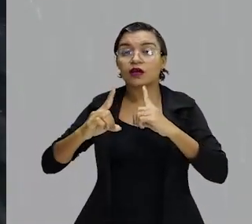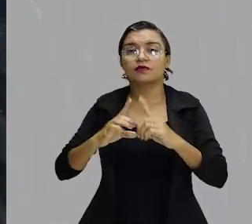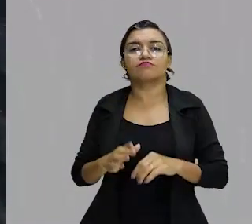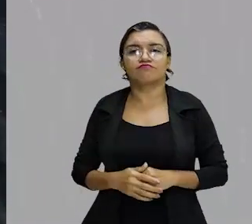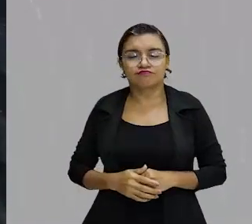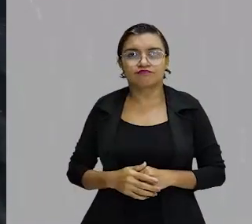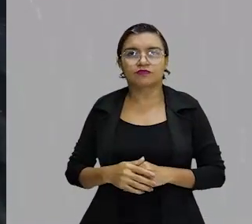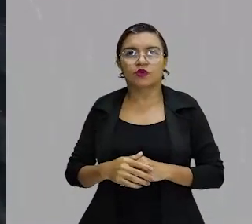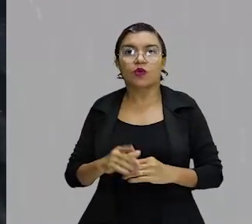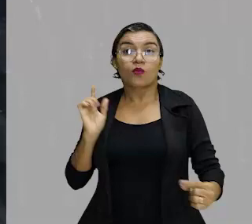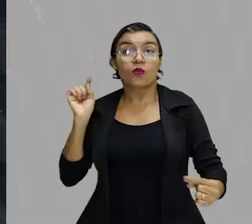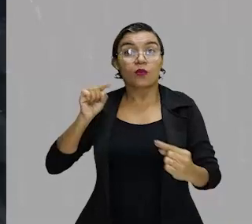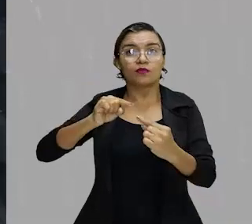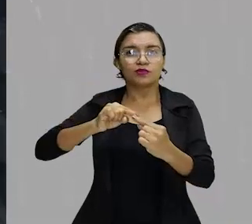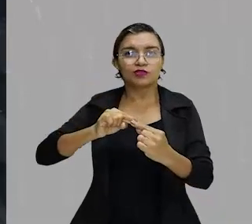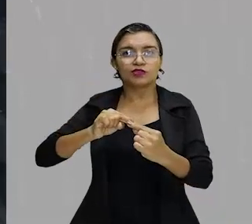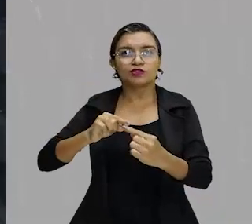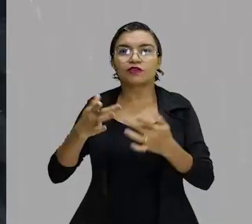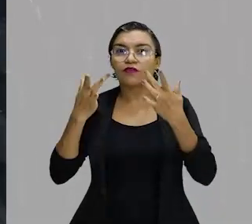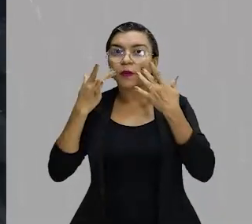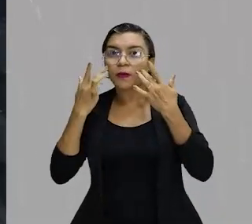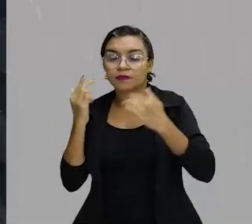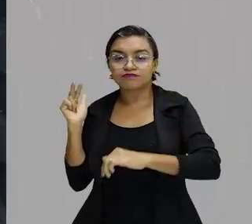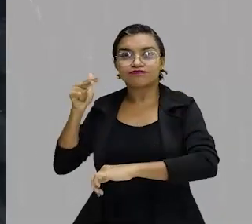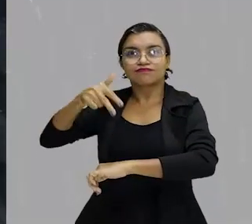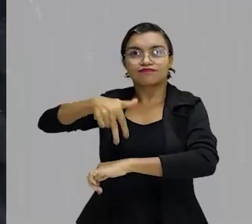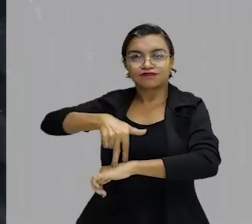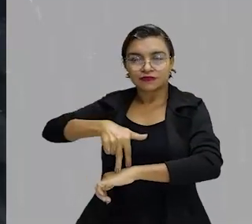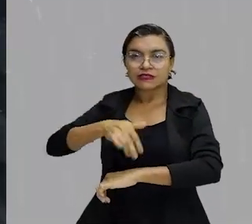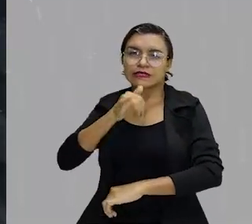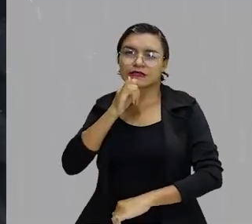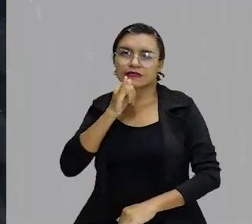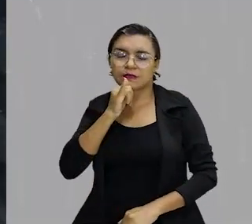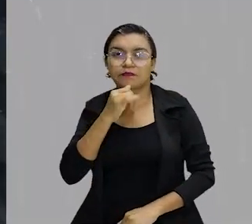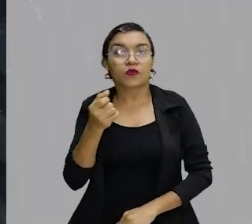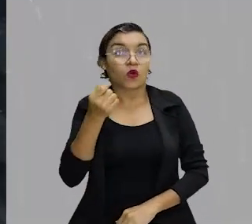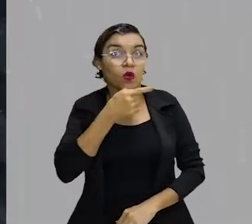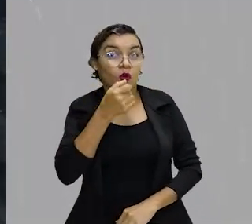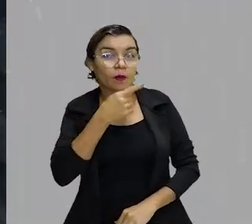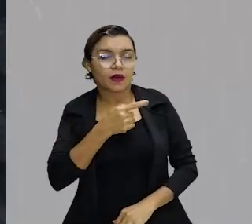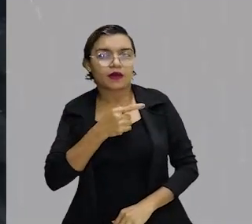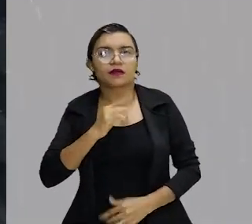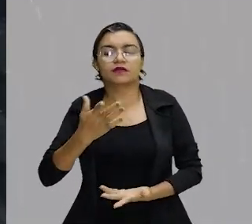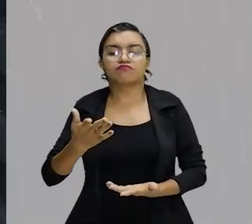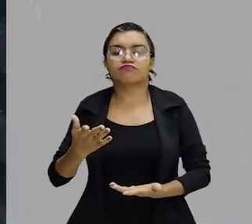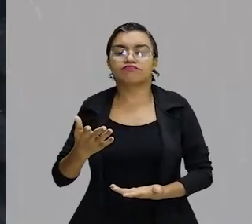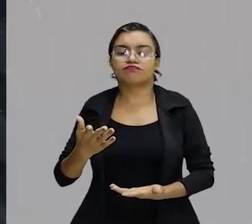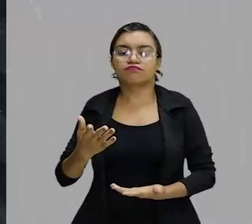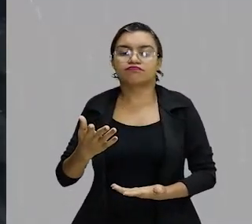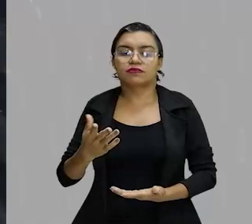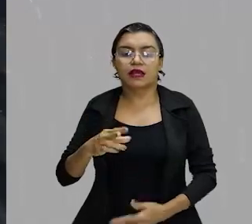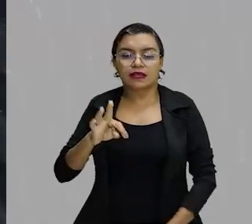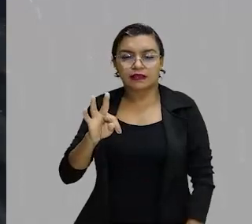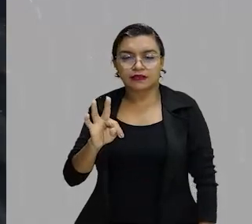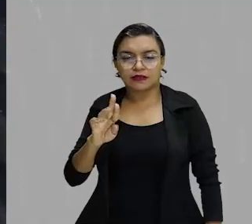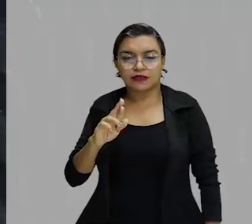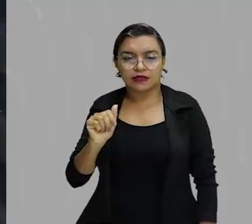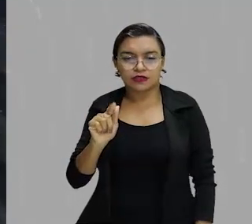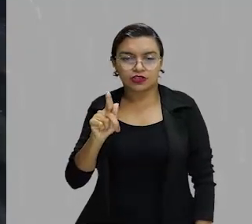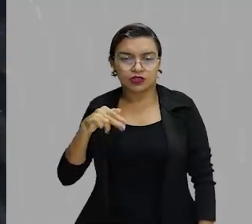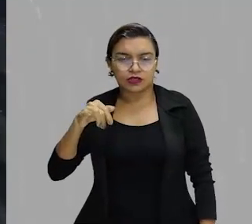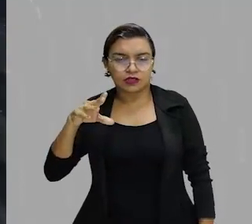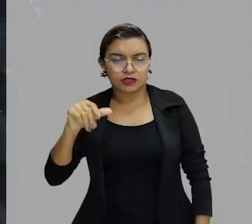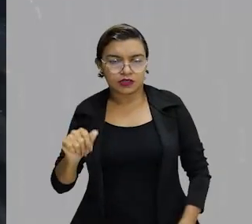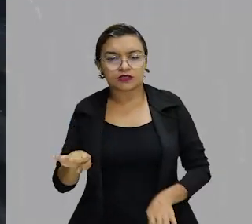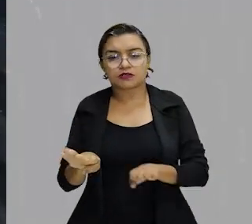da encenação. Tá? Exemplos são as comédias, as tragédias, as tragicomédias ou mesmo